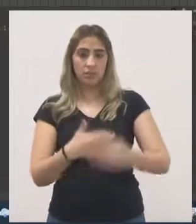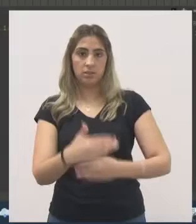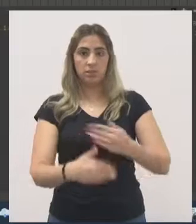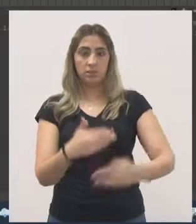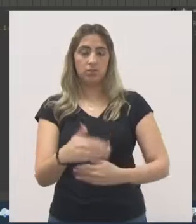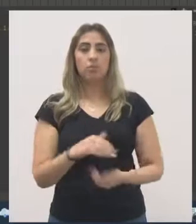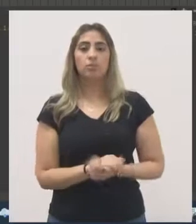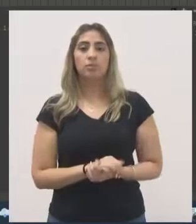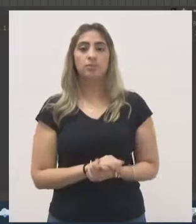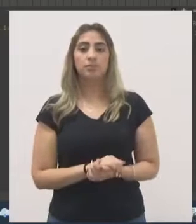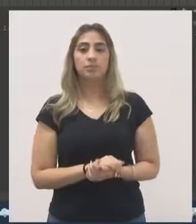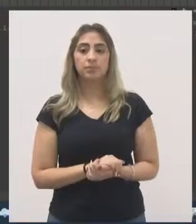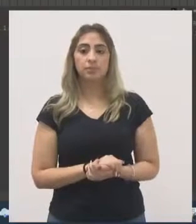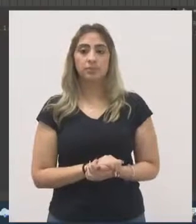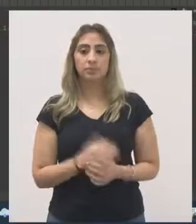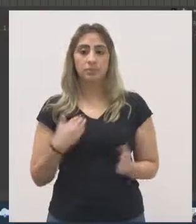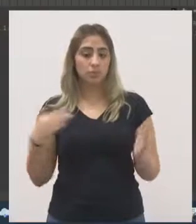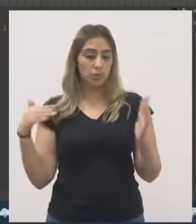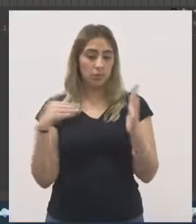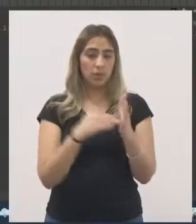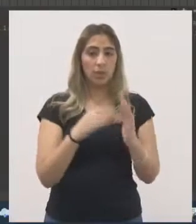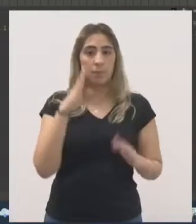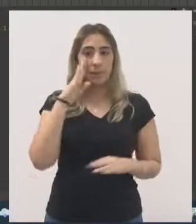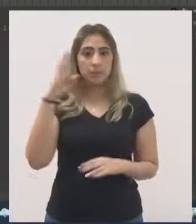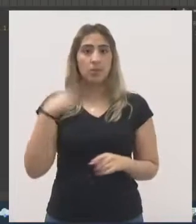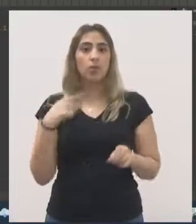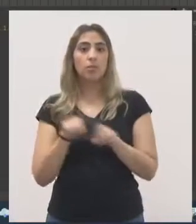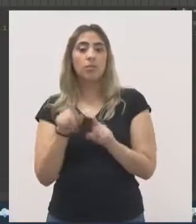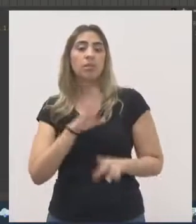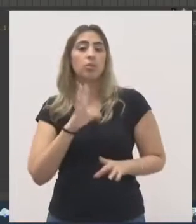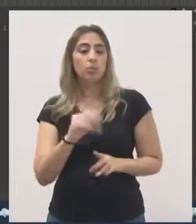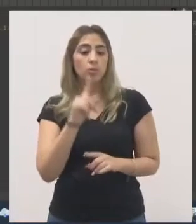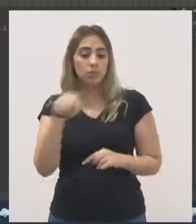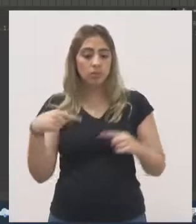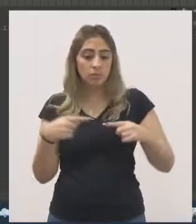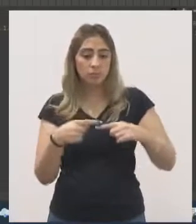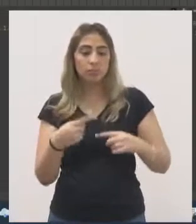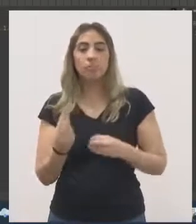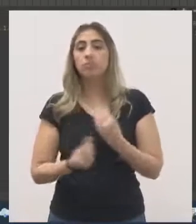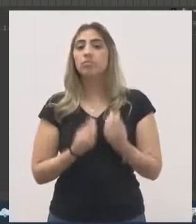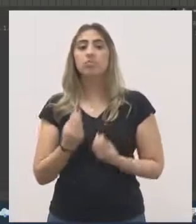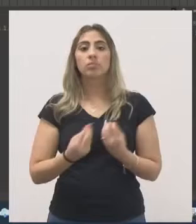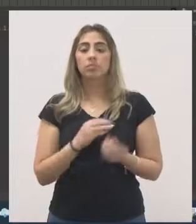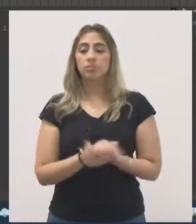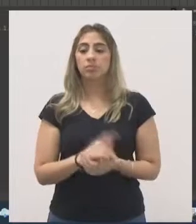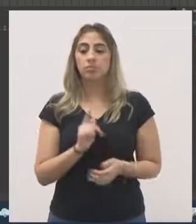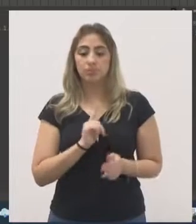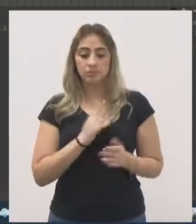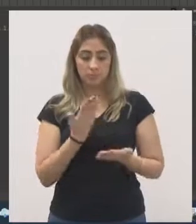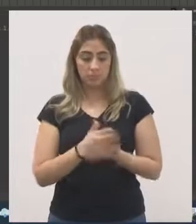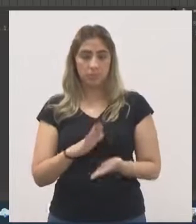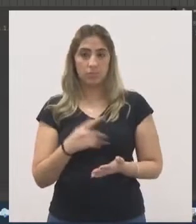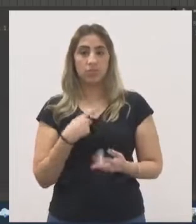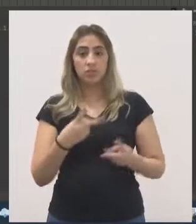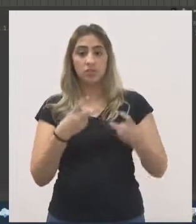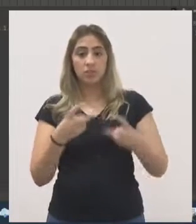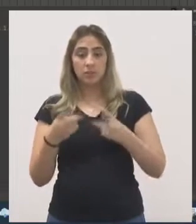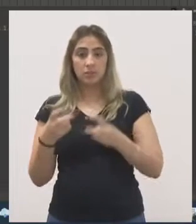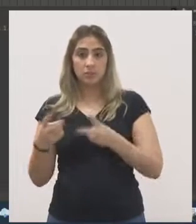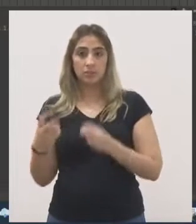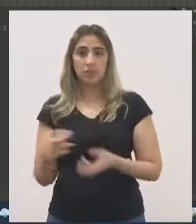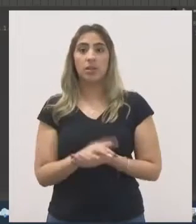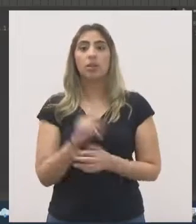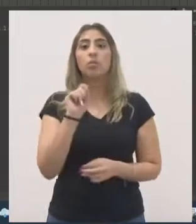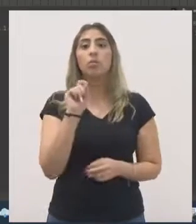pode ultrapassar a voz principal e tem toda essa questão, que aí é questão de ter start mesmo e perceber que o